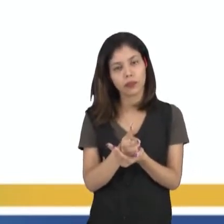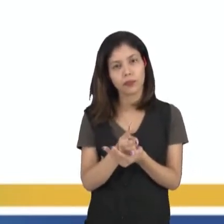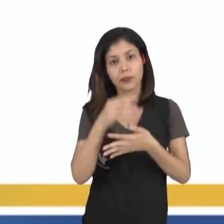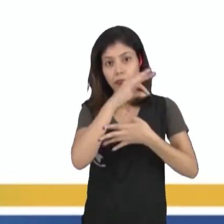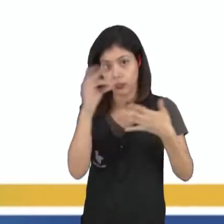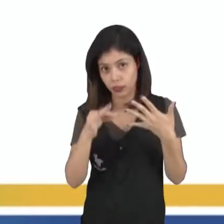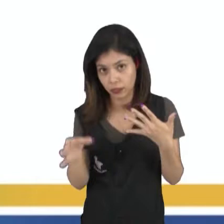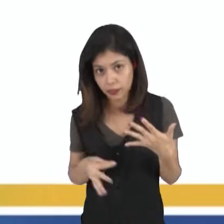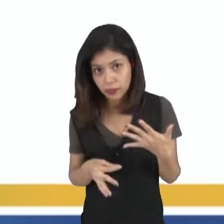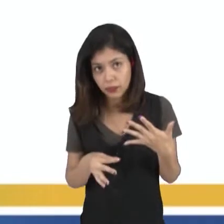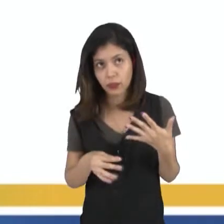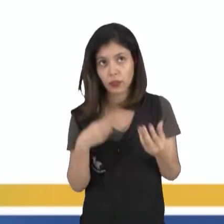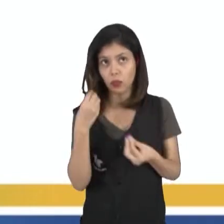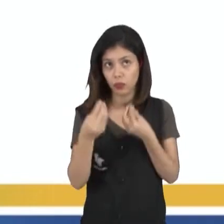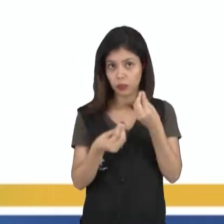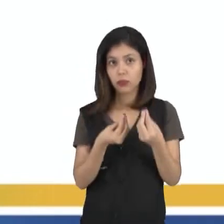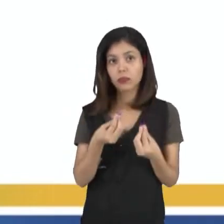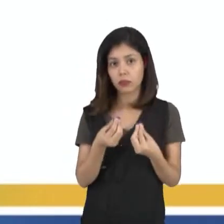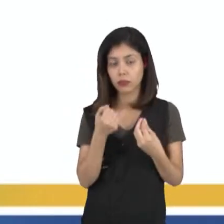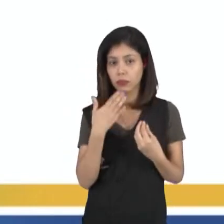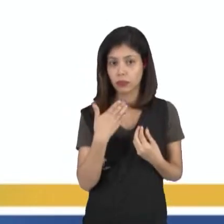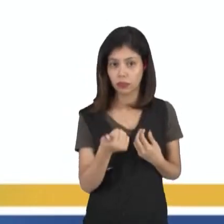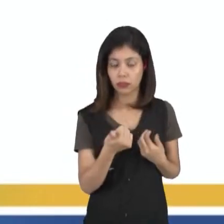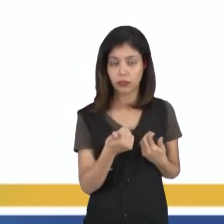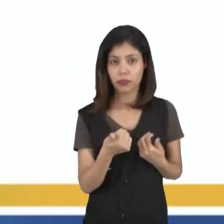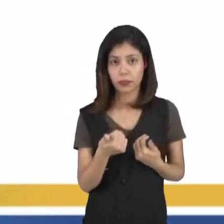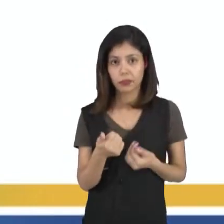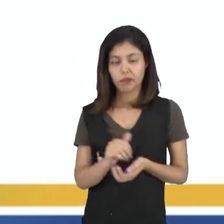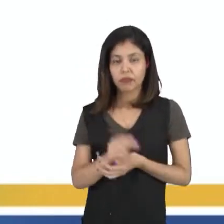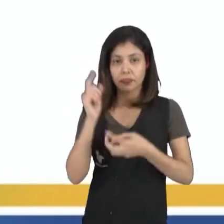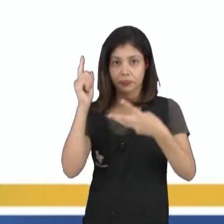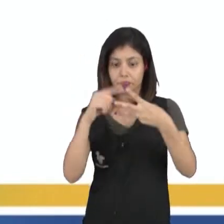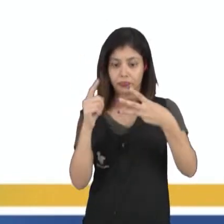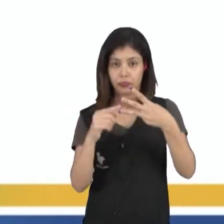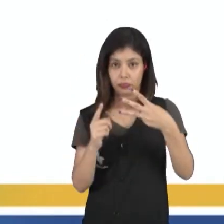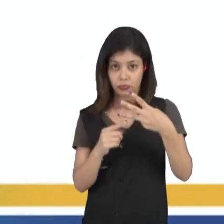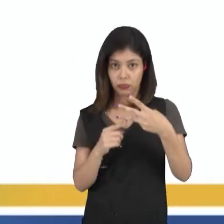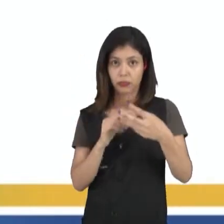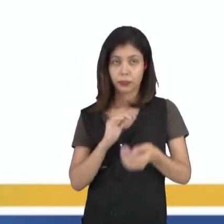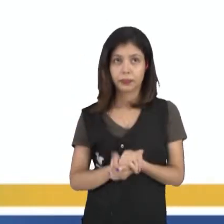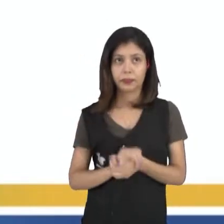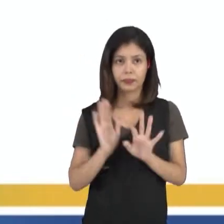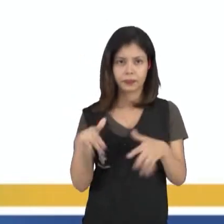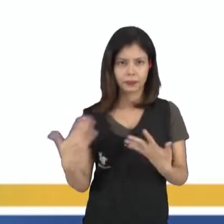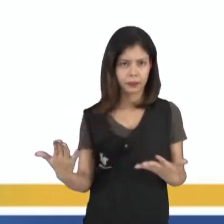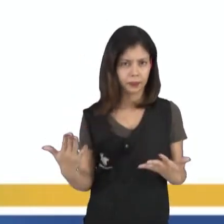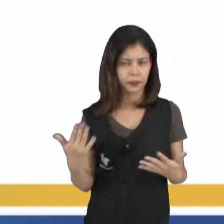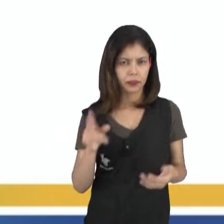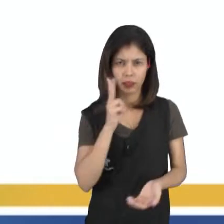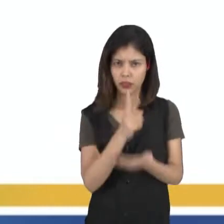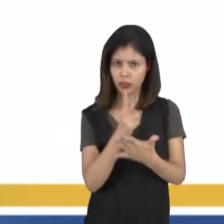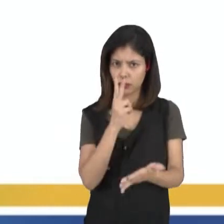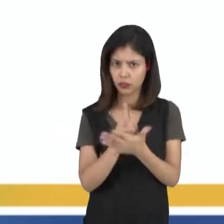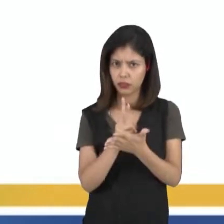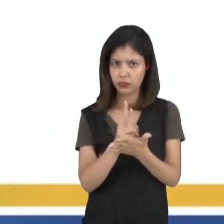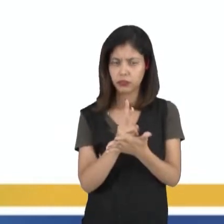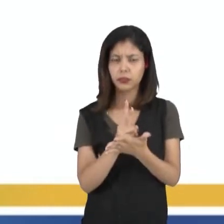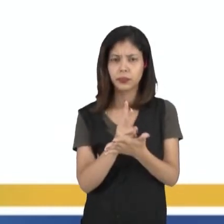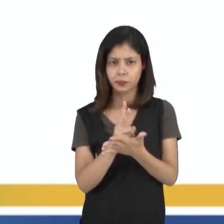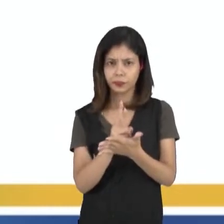mesmo elemento, né? O como, tá bom? Para as 3 orações. E aí, será que é a